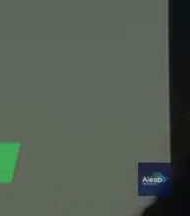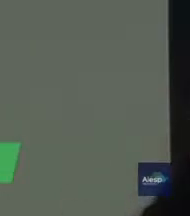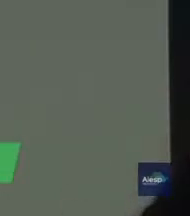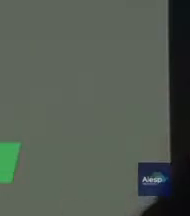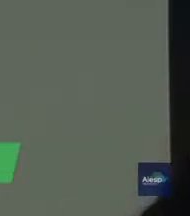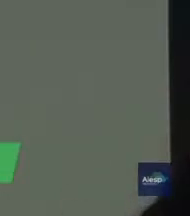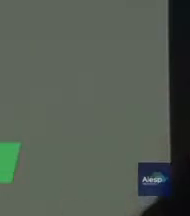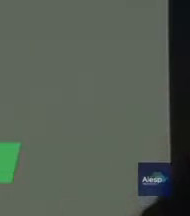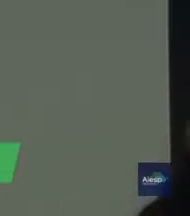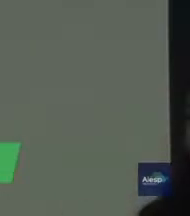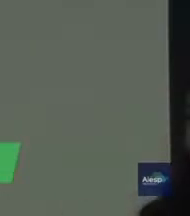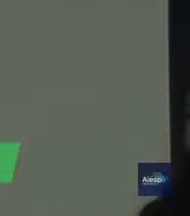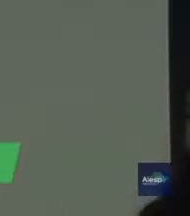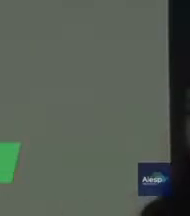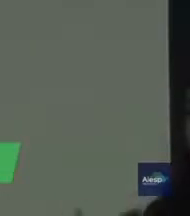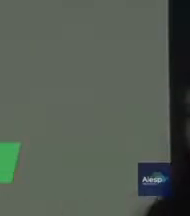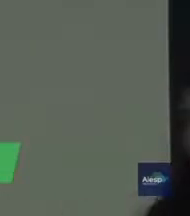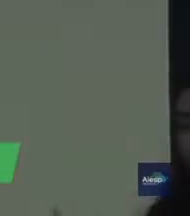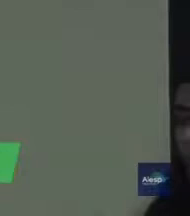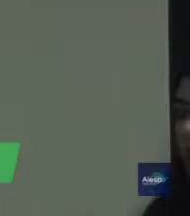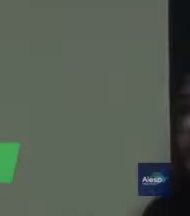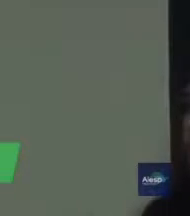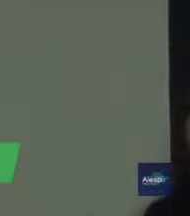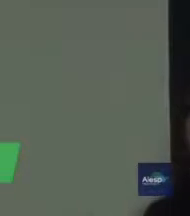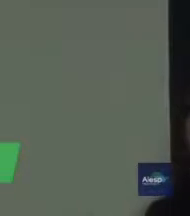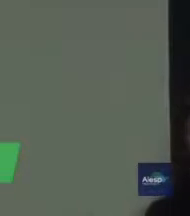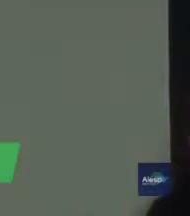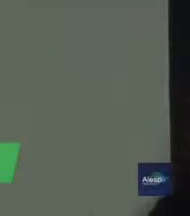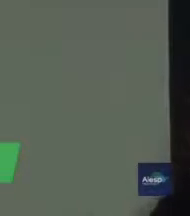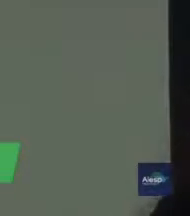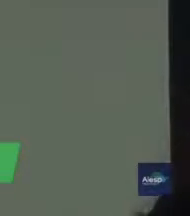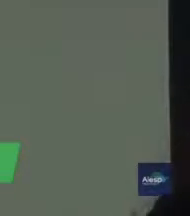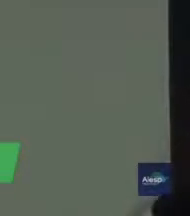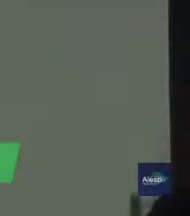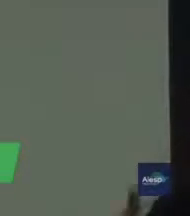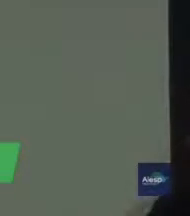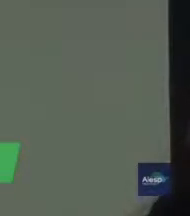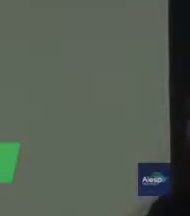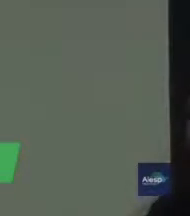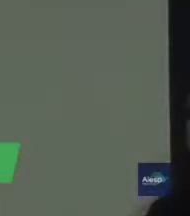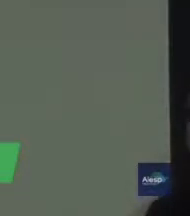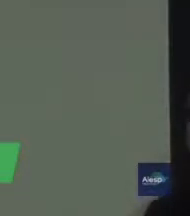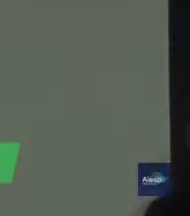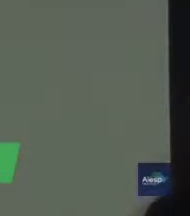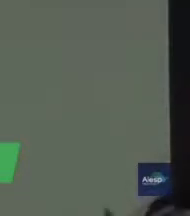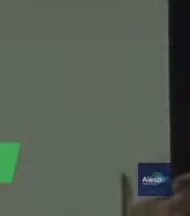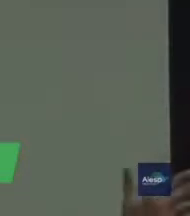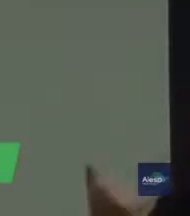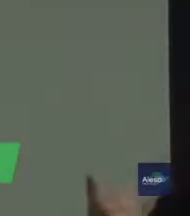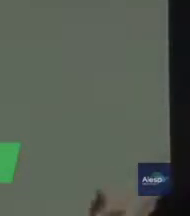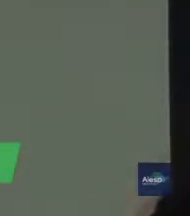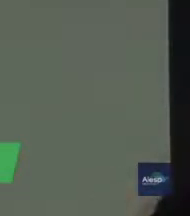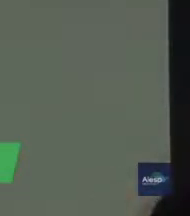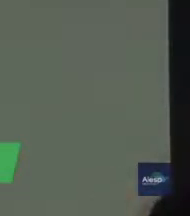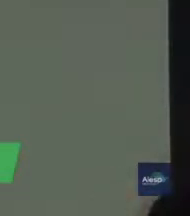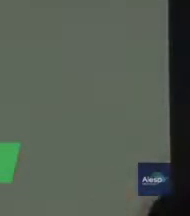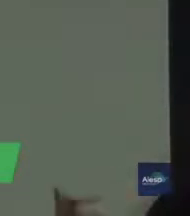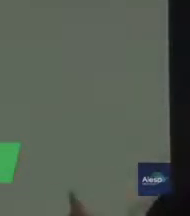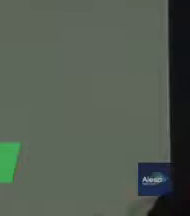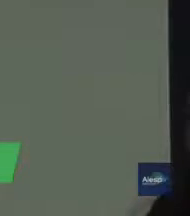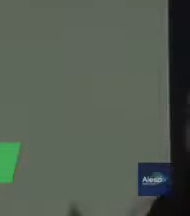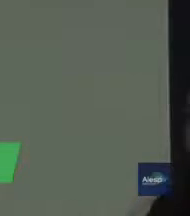atendimento. Outra recomendação seria instituir um dispositivo de escuta, seja